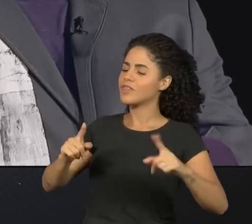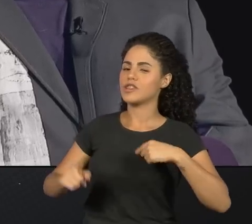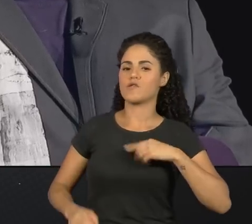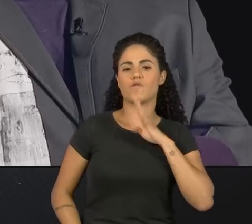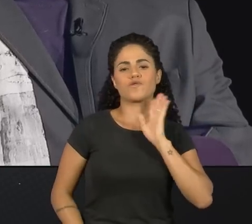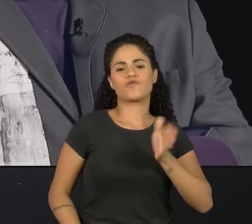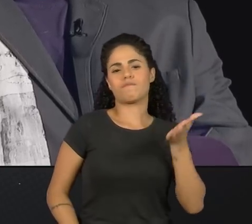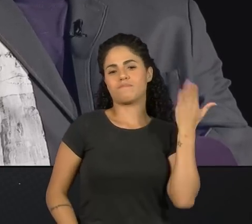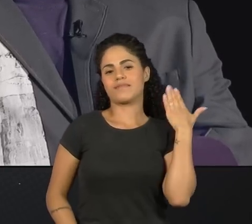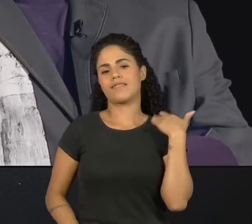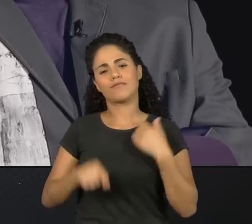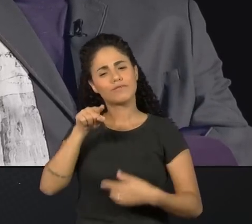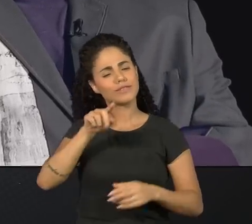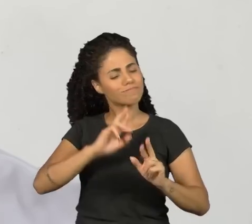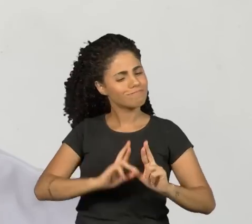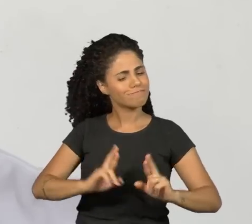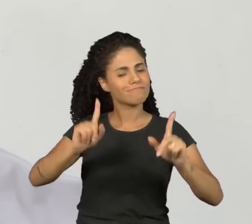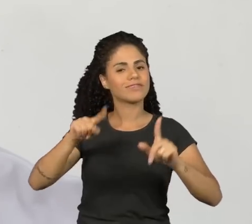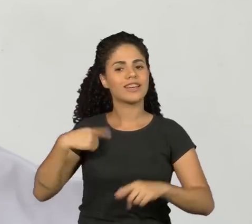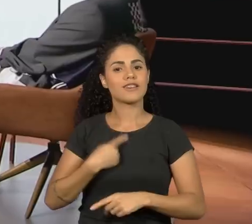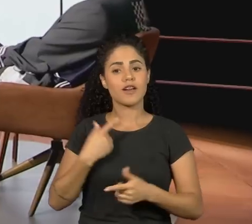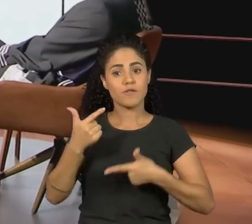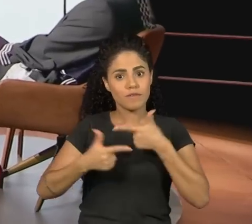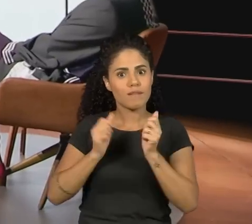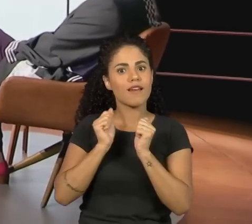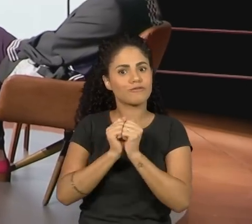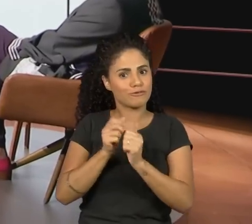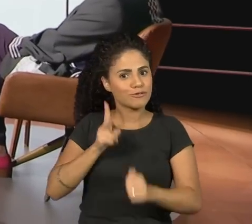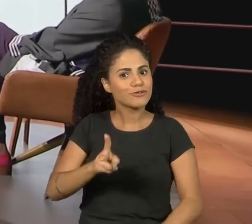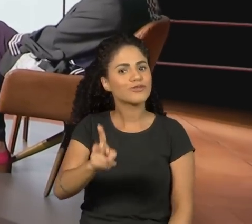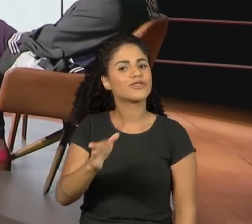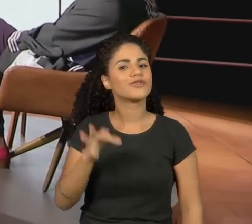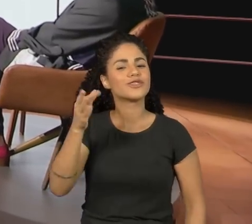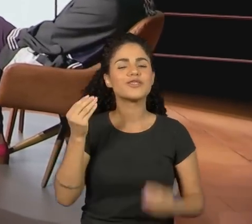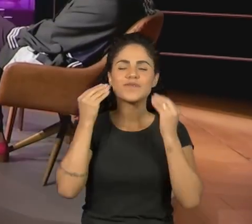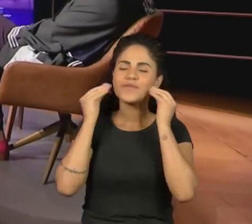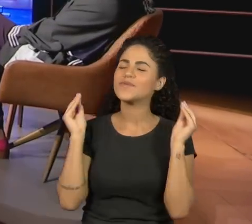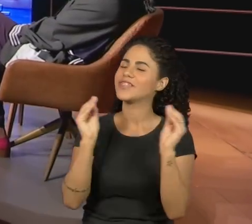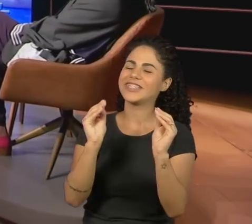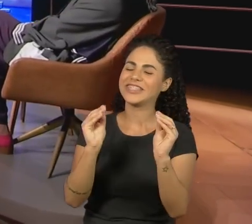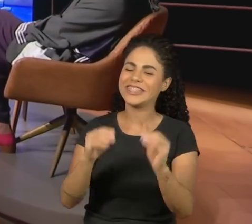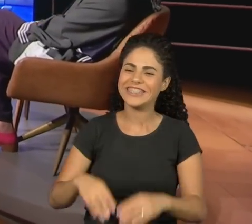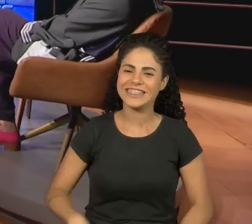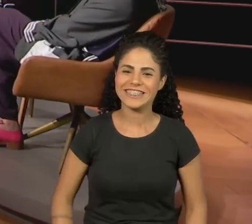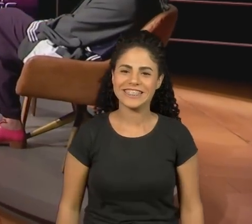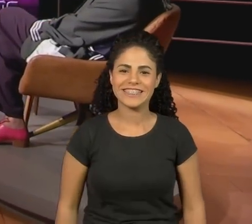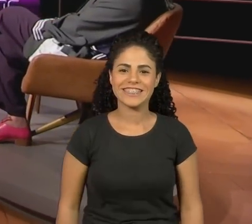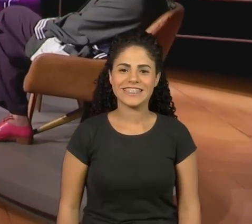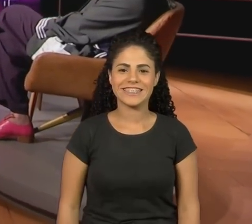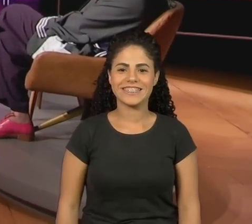que eu já conheci. E eu espero que a gente volte a trabalhar muitas vezes. Um beijo, meu amor.